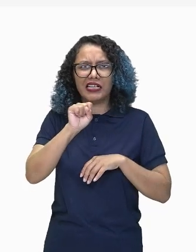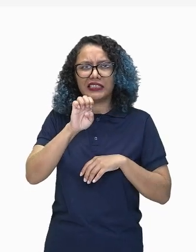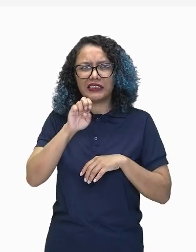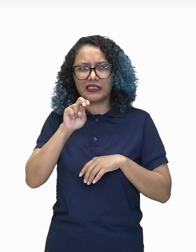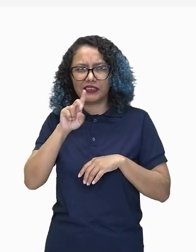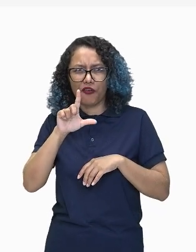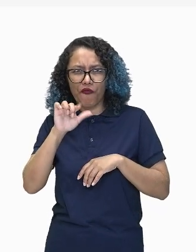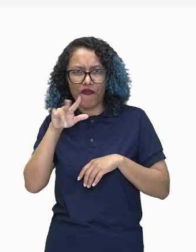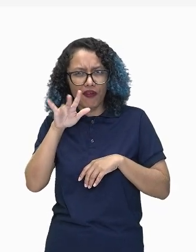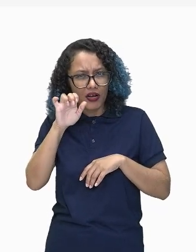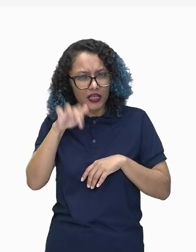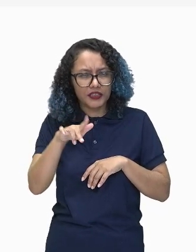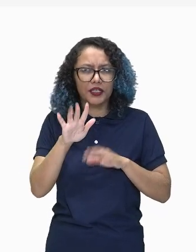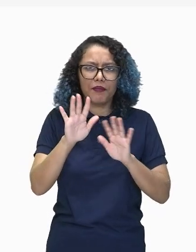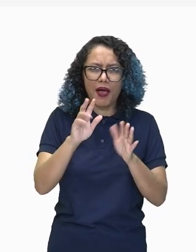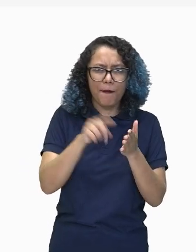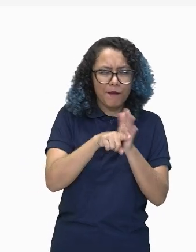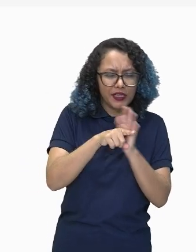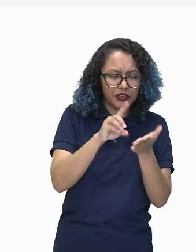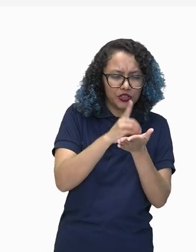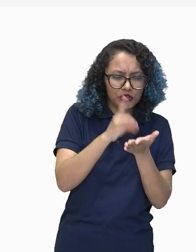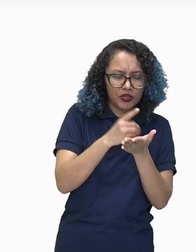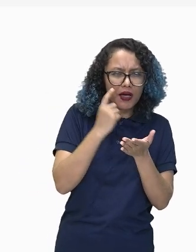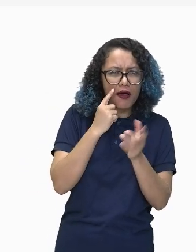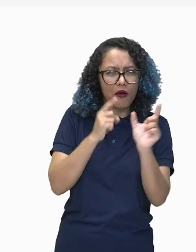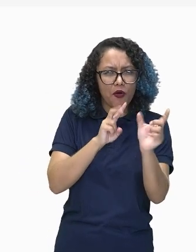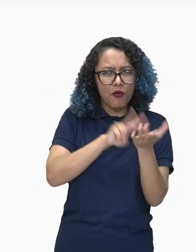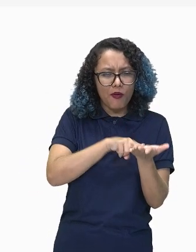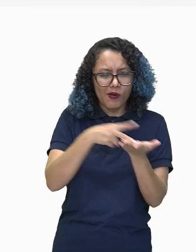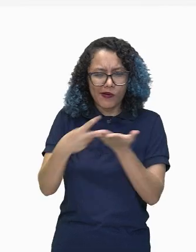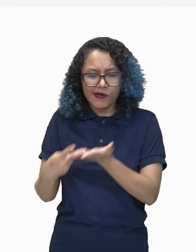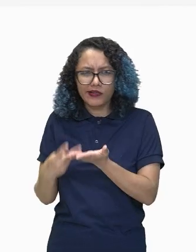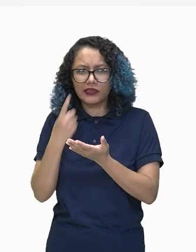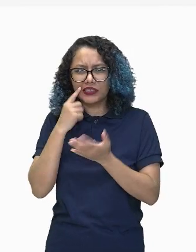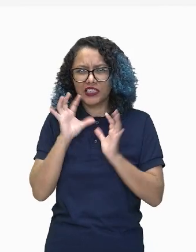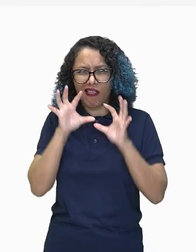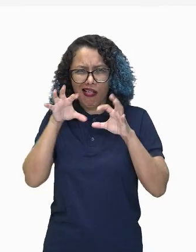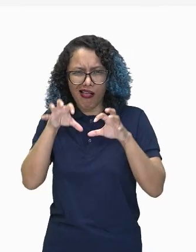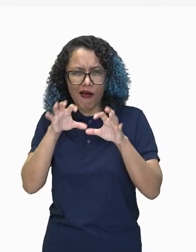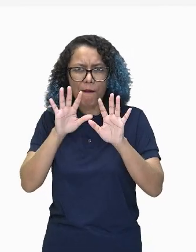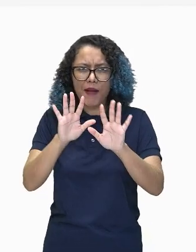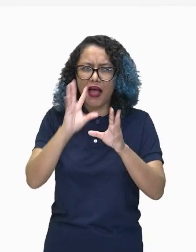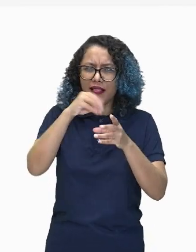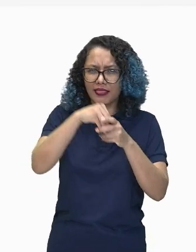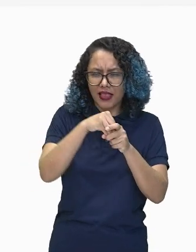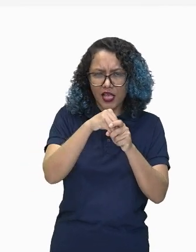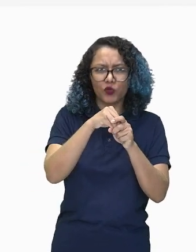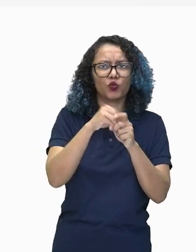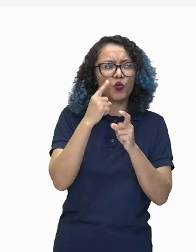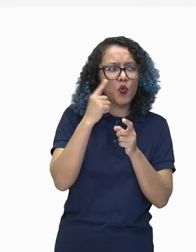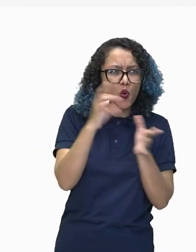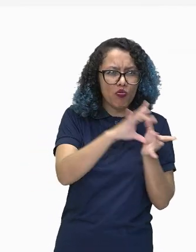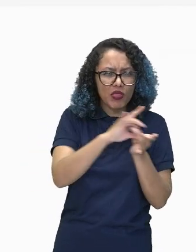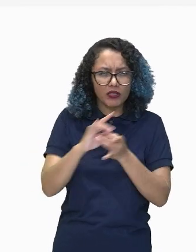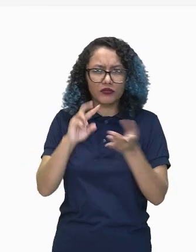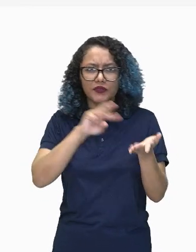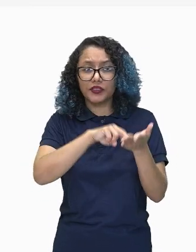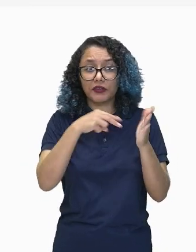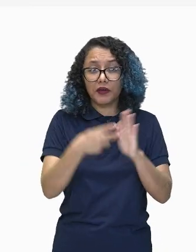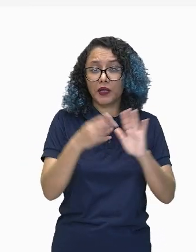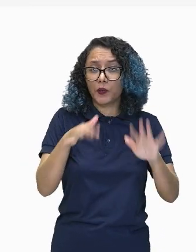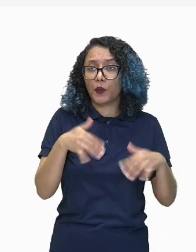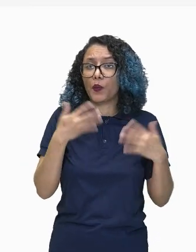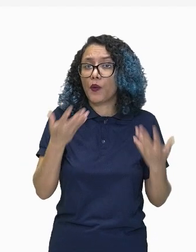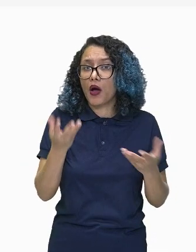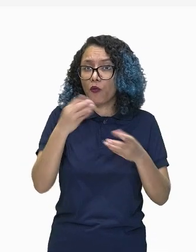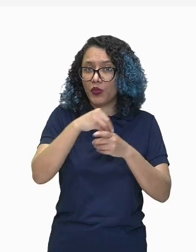mas eu pesquisei no dicionário e a tradução é selvagem. Mas aqui, nesse sentido, nesse contexto, quando nós estamos falando da